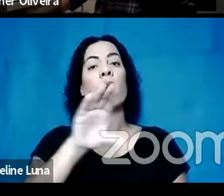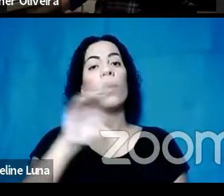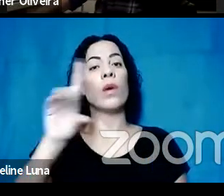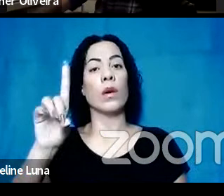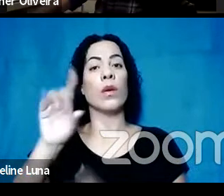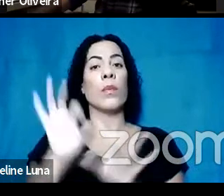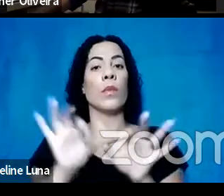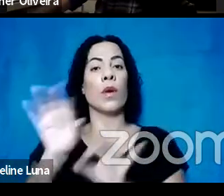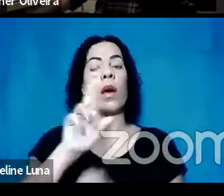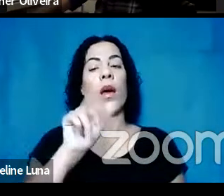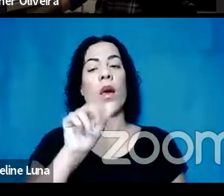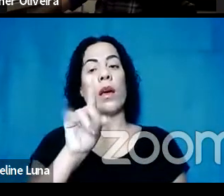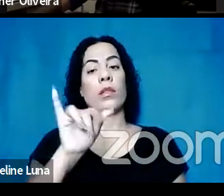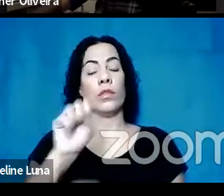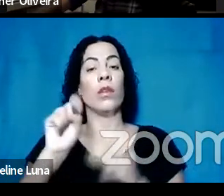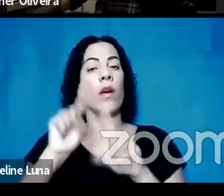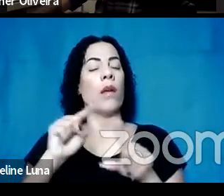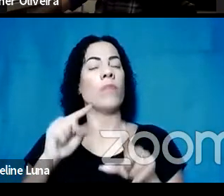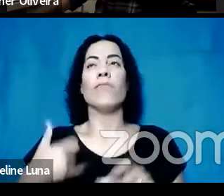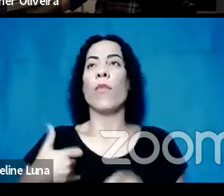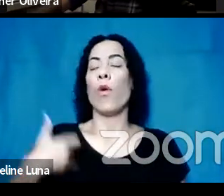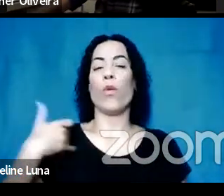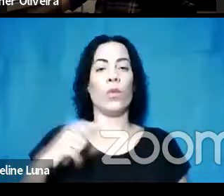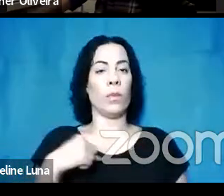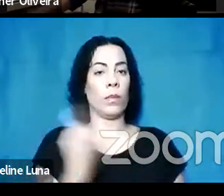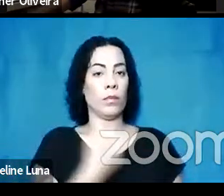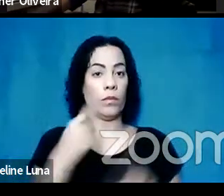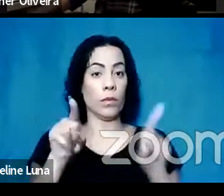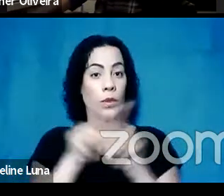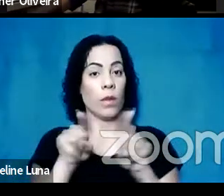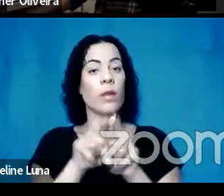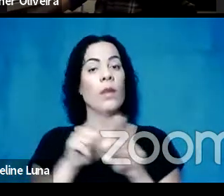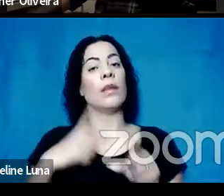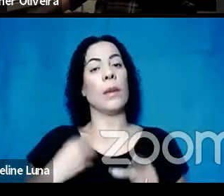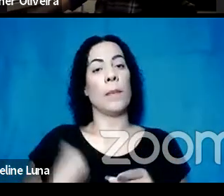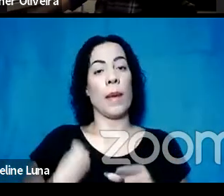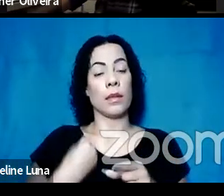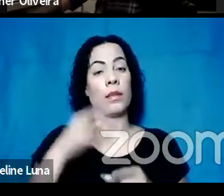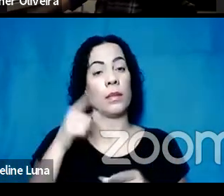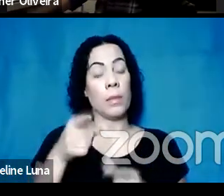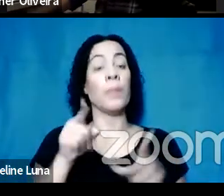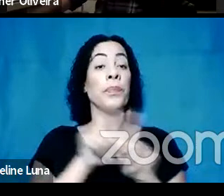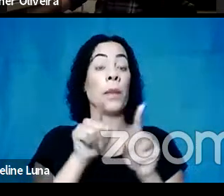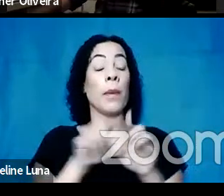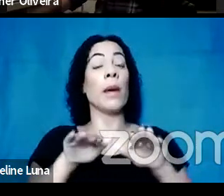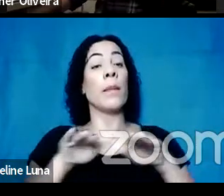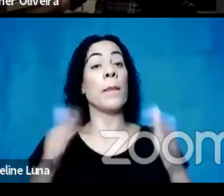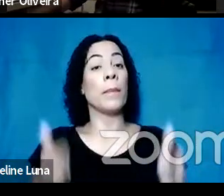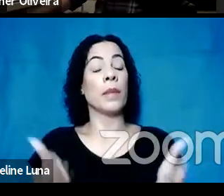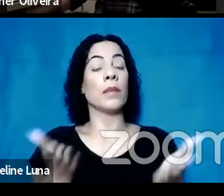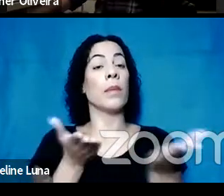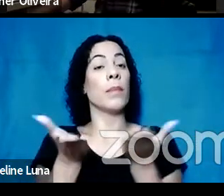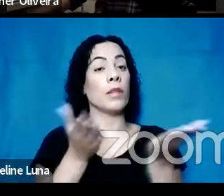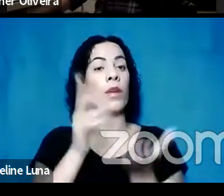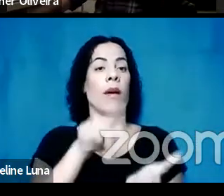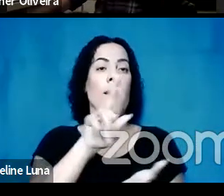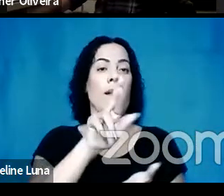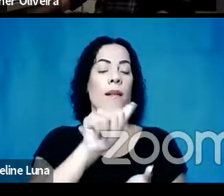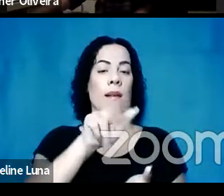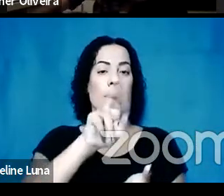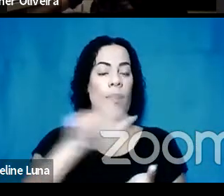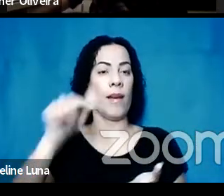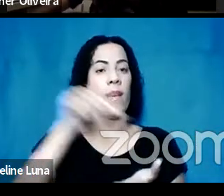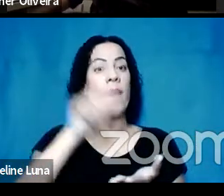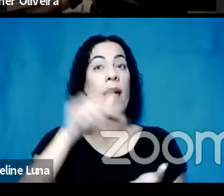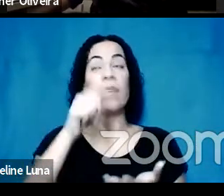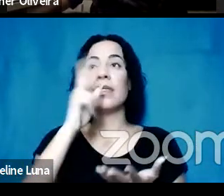projeto Rádios, que é um grande orgulho para a gente também. Na mediação aí vamos ter a Raquel, que é sempre uma força da